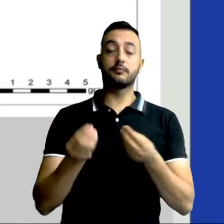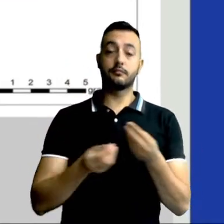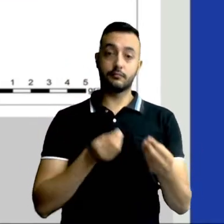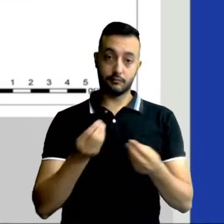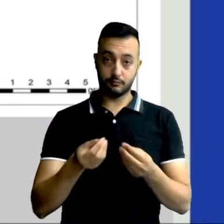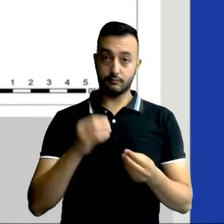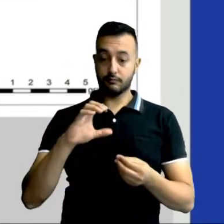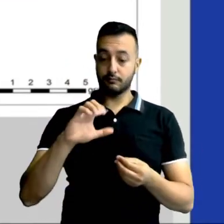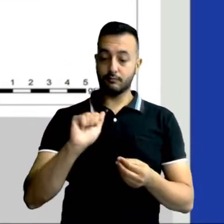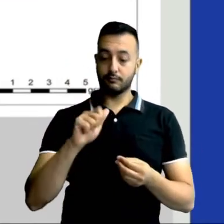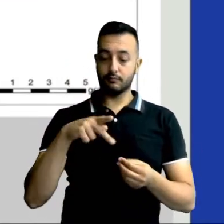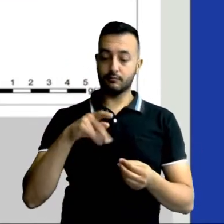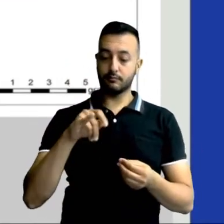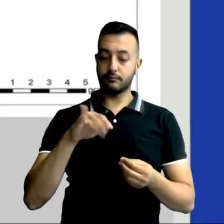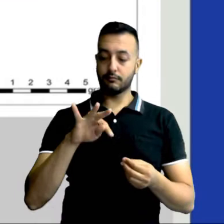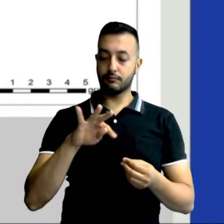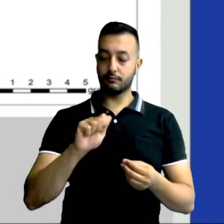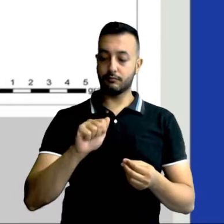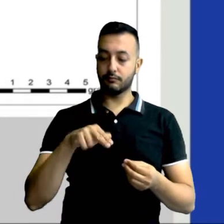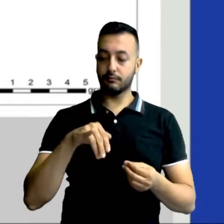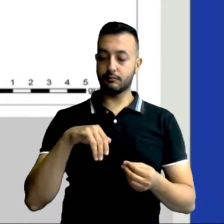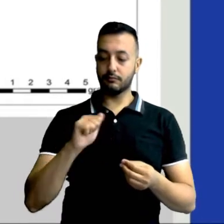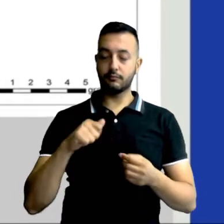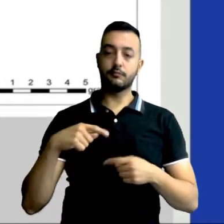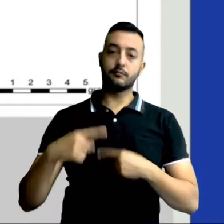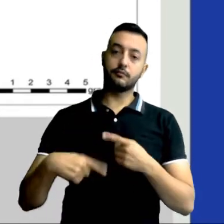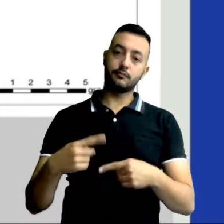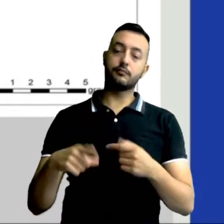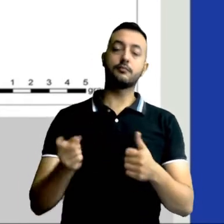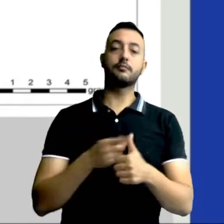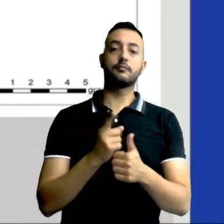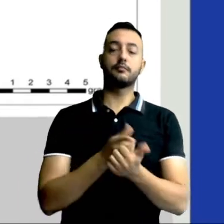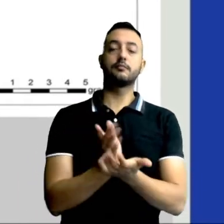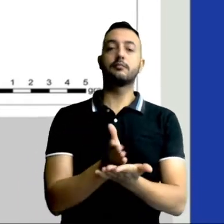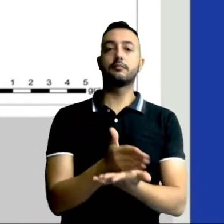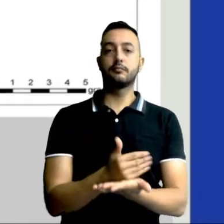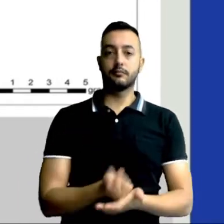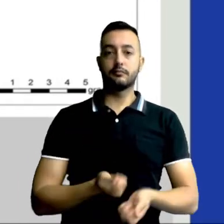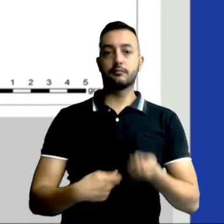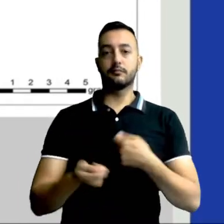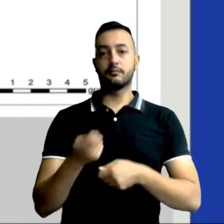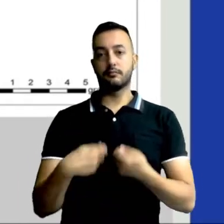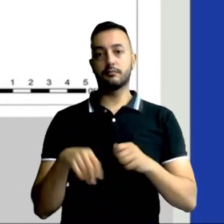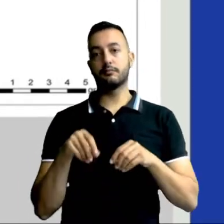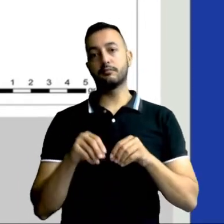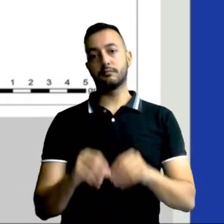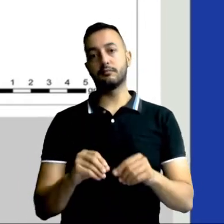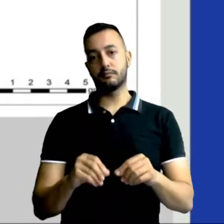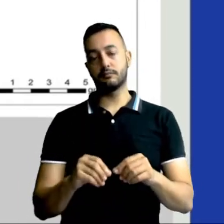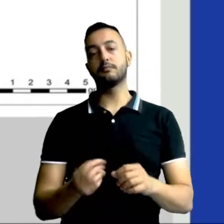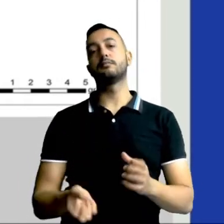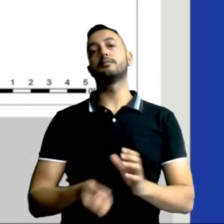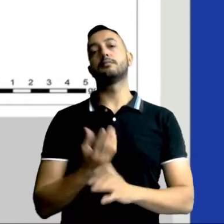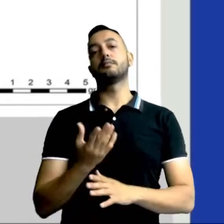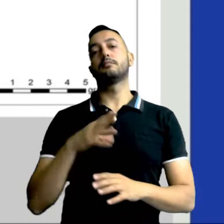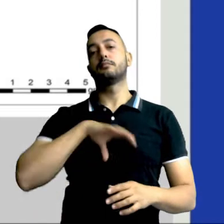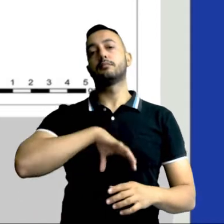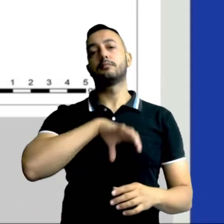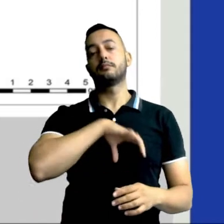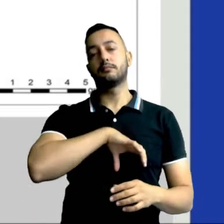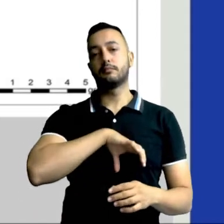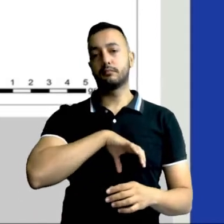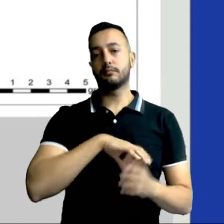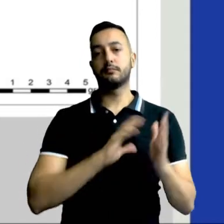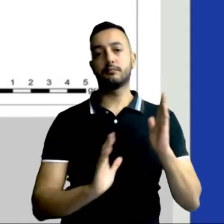de capitania hereditária então que está e foi a primeira divisão administrativa e territorial e plantada pelos